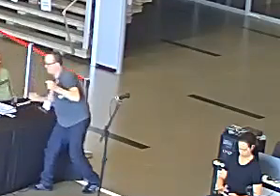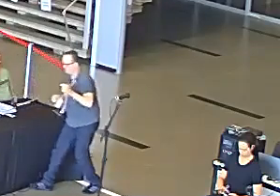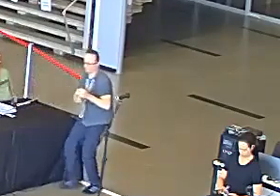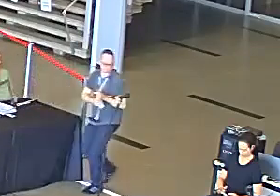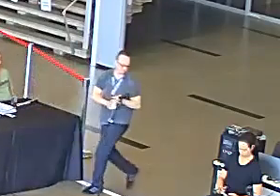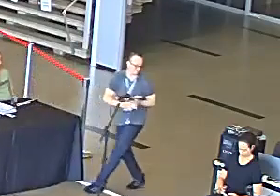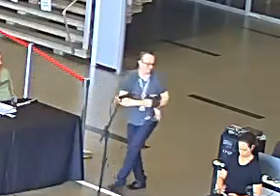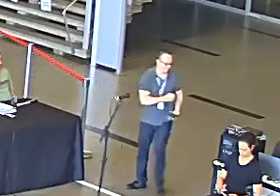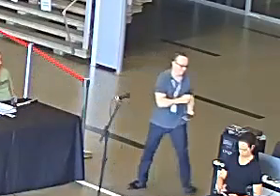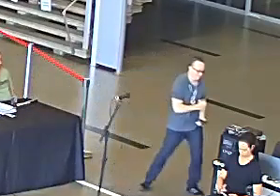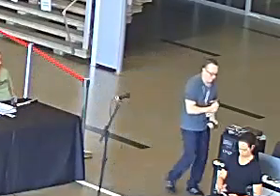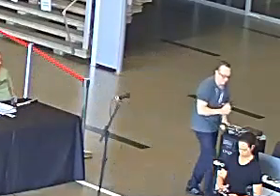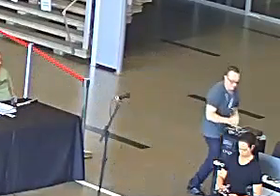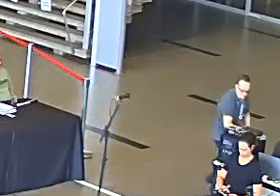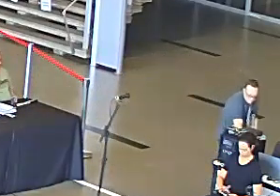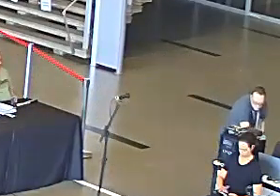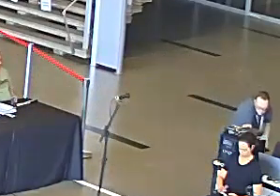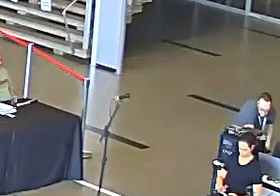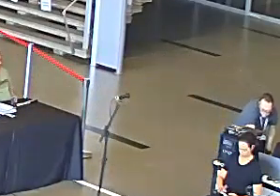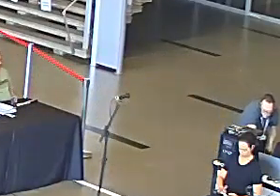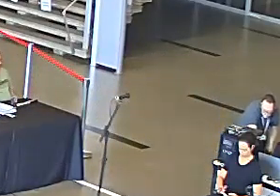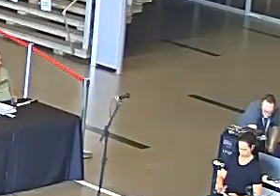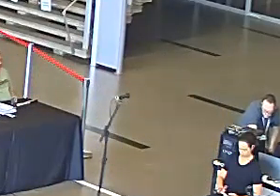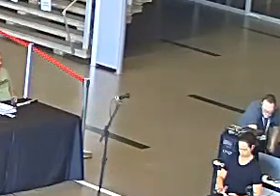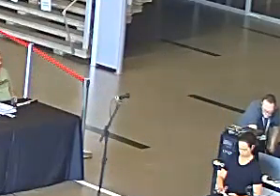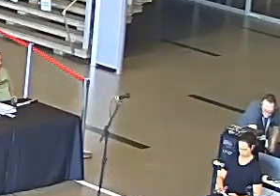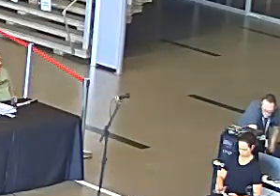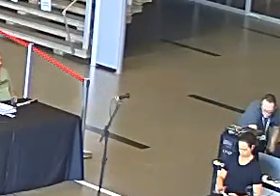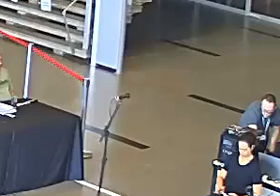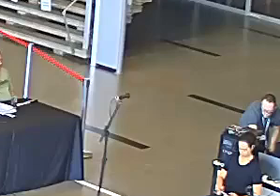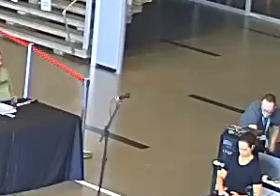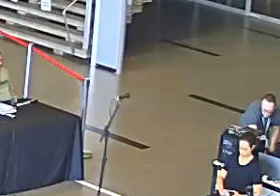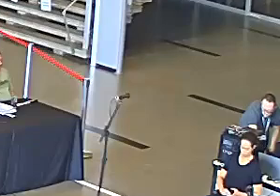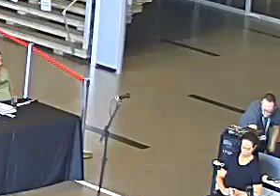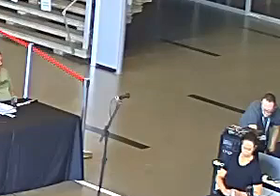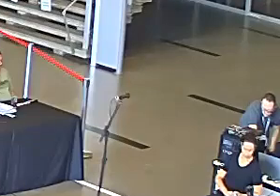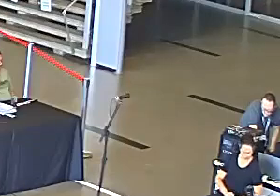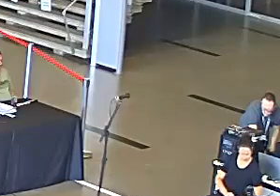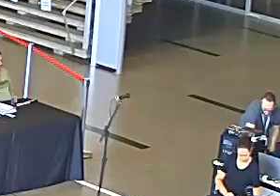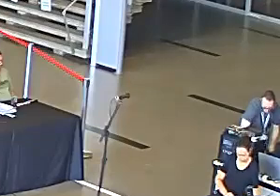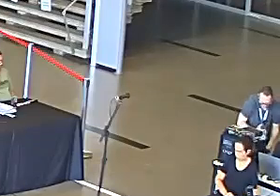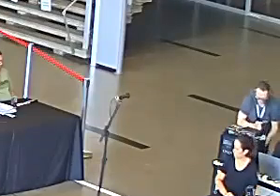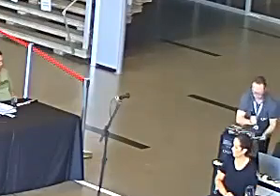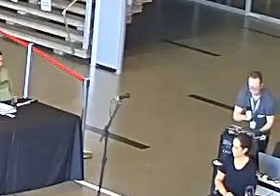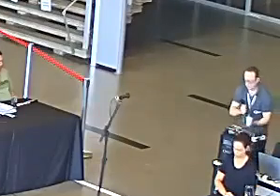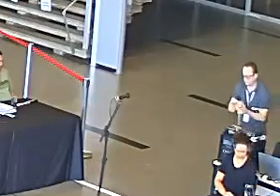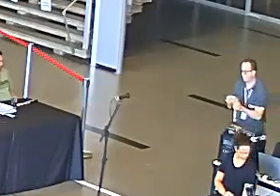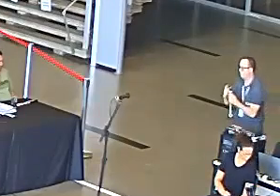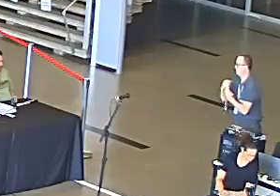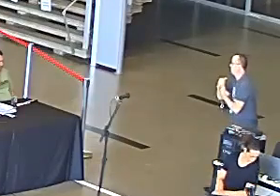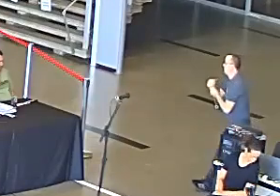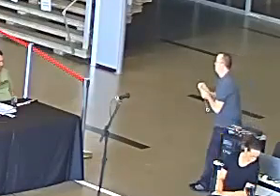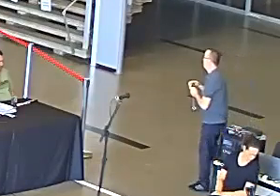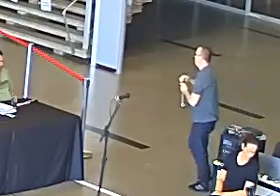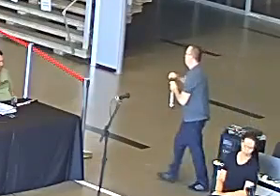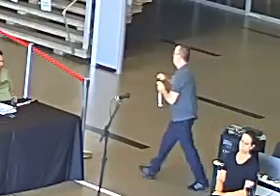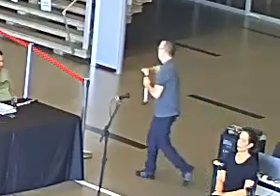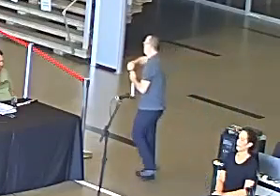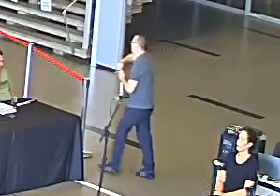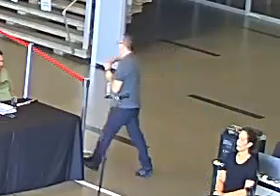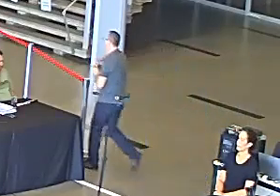palavra eh Boa tarde a todos eh eu represento a transur a saritur e o sim de